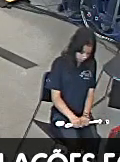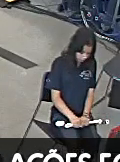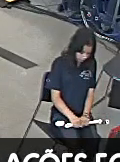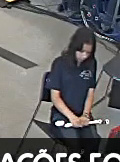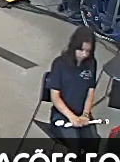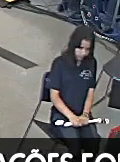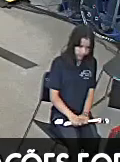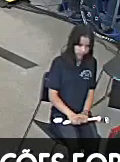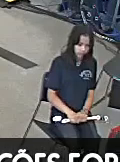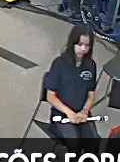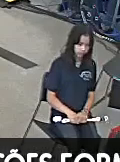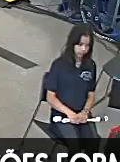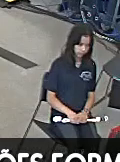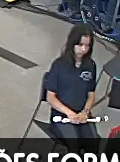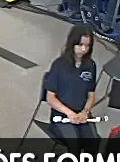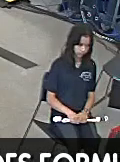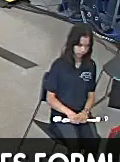da Glória.